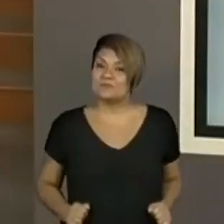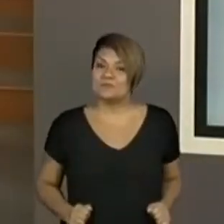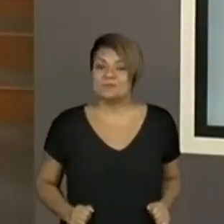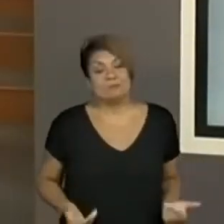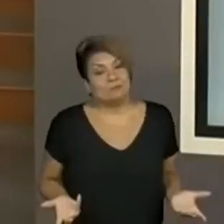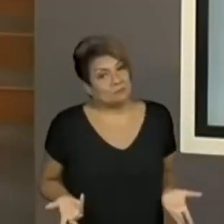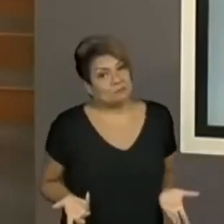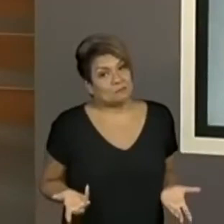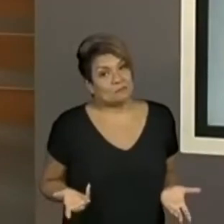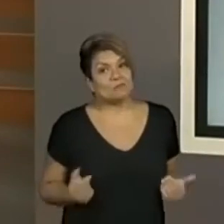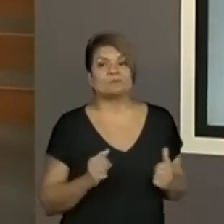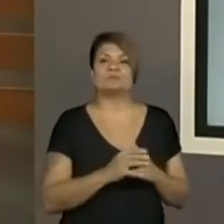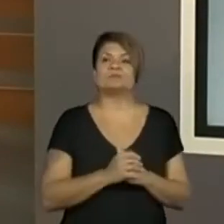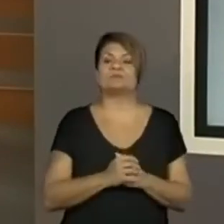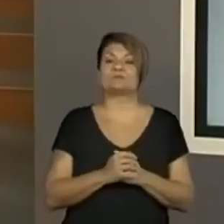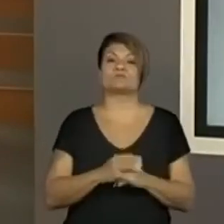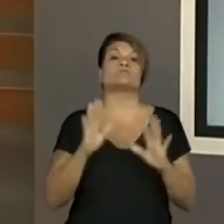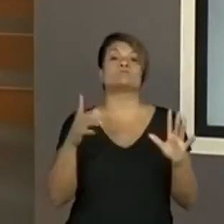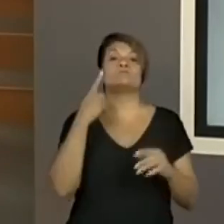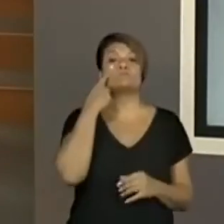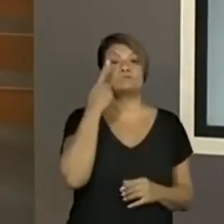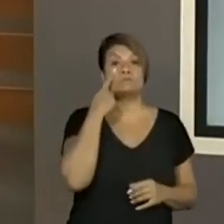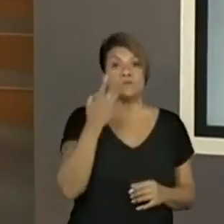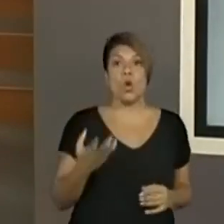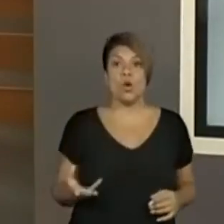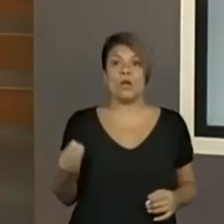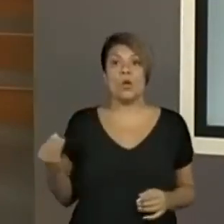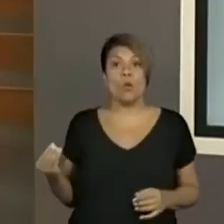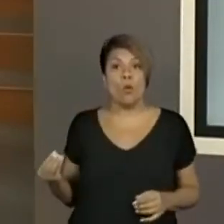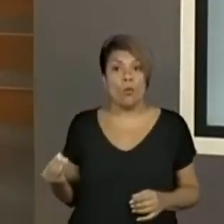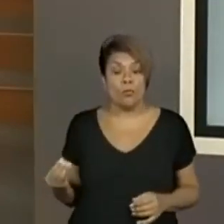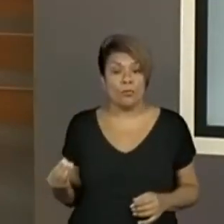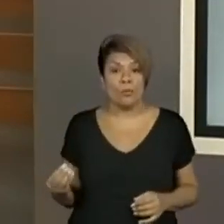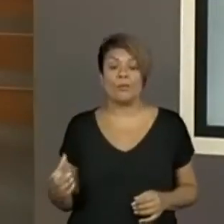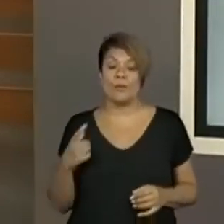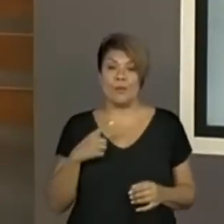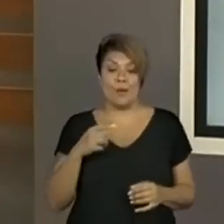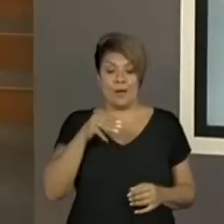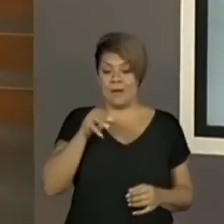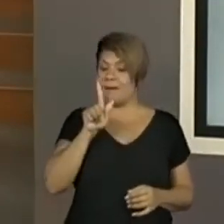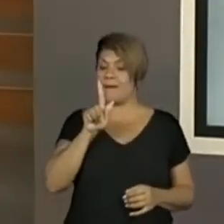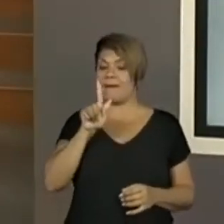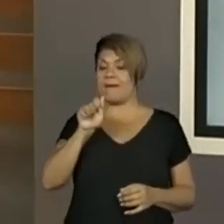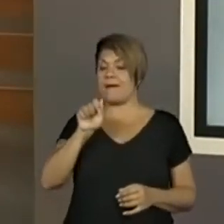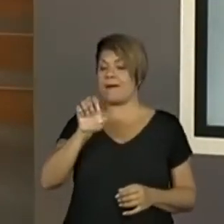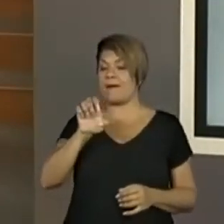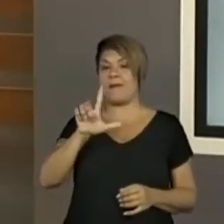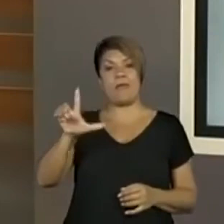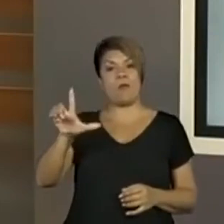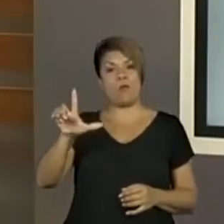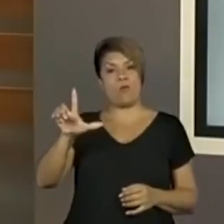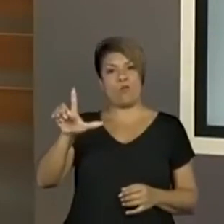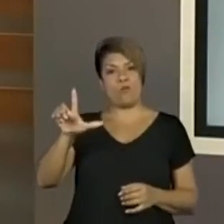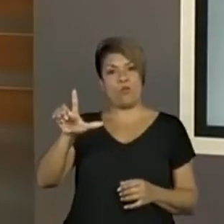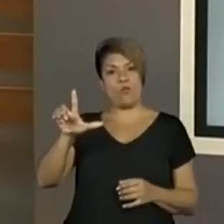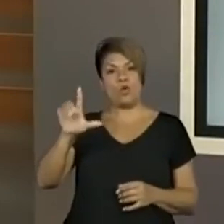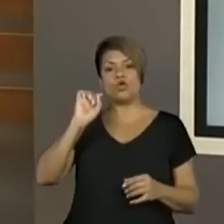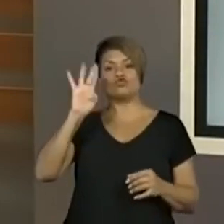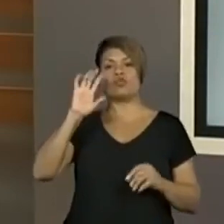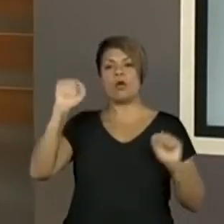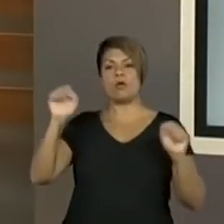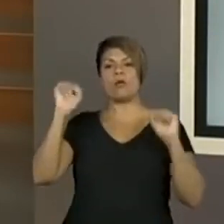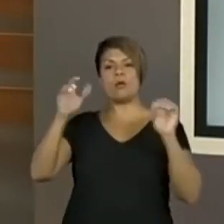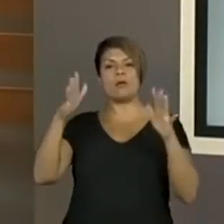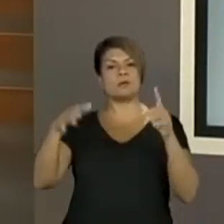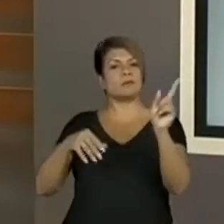duende. E olha só que referência. O mago passou a ter um nome, agora ele é Gael. Ele não é só mago. Na história já